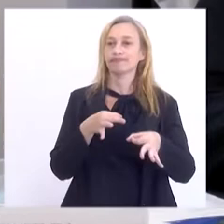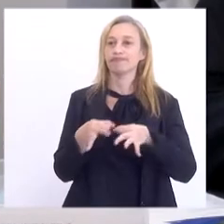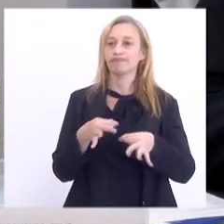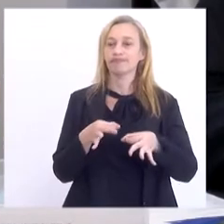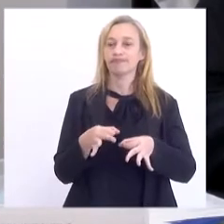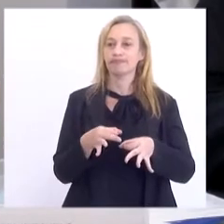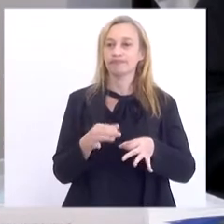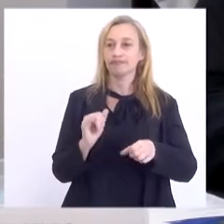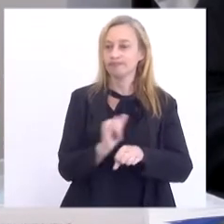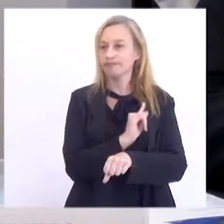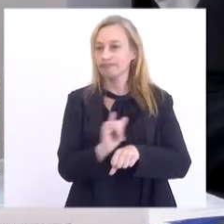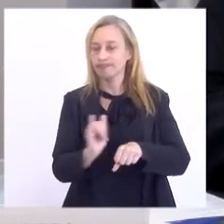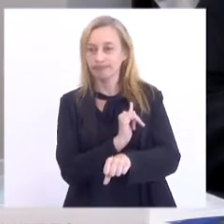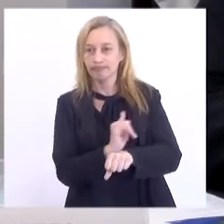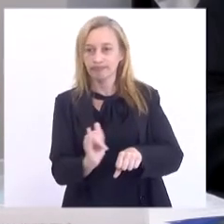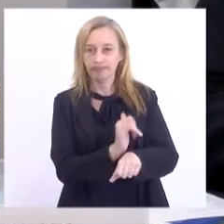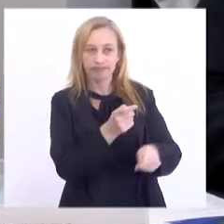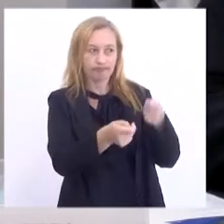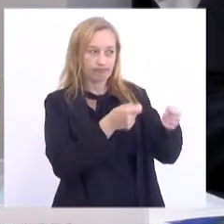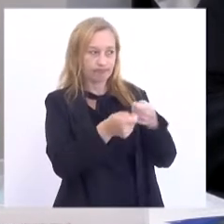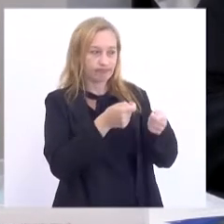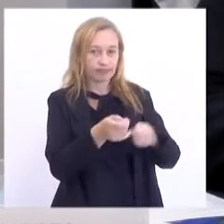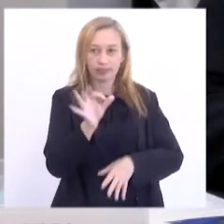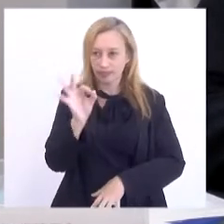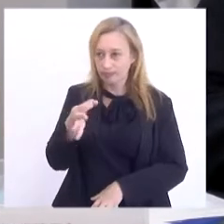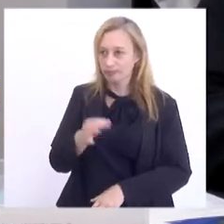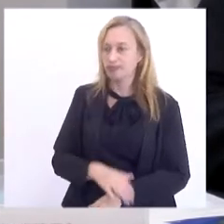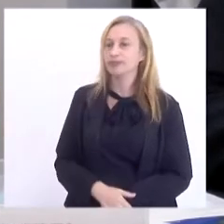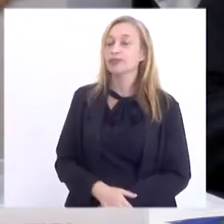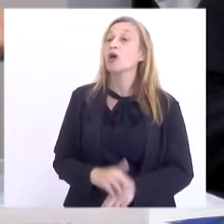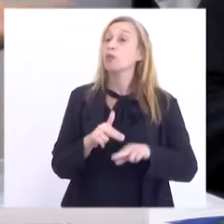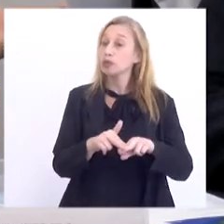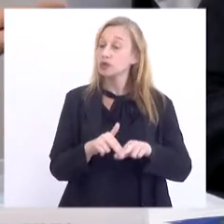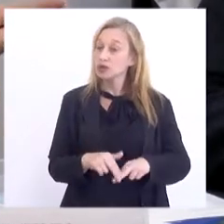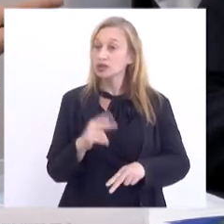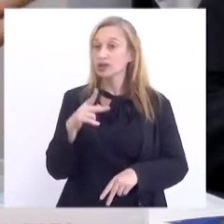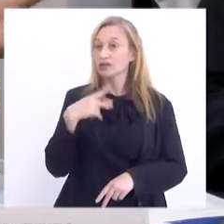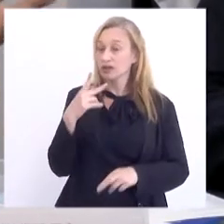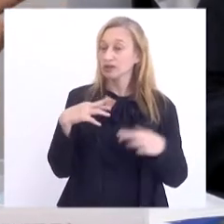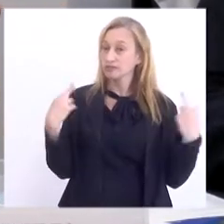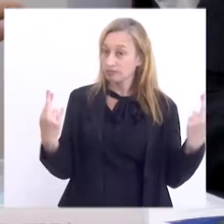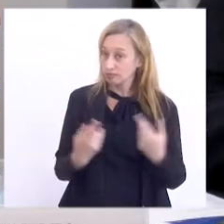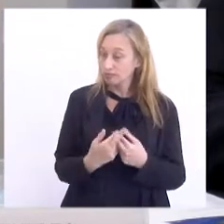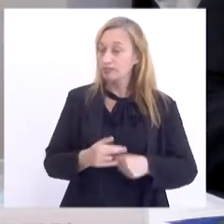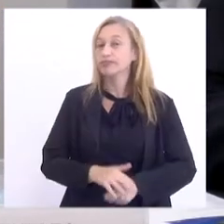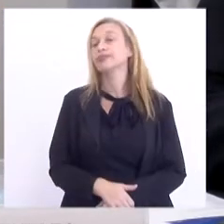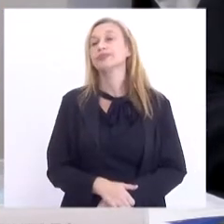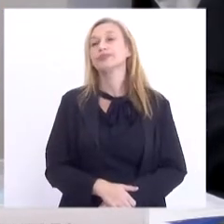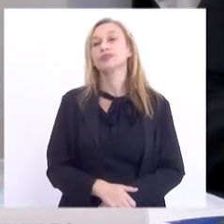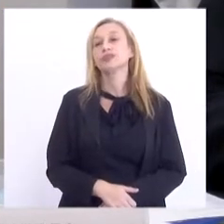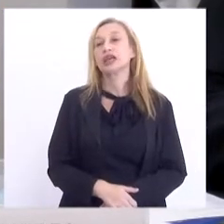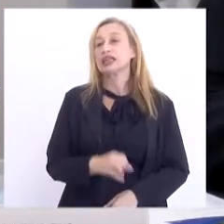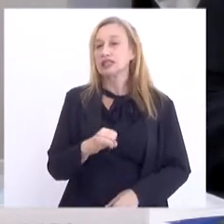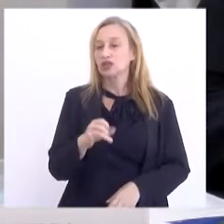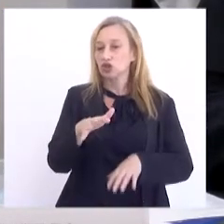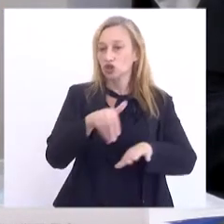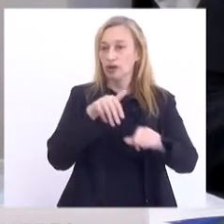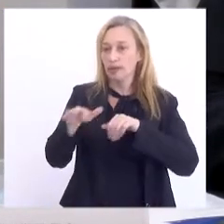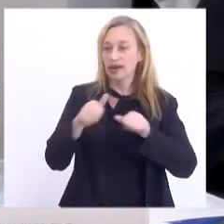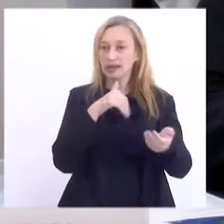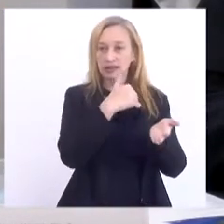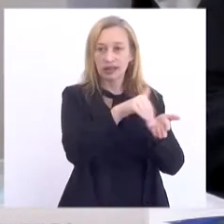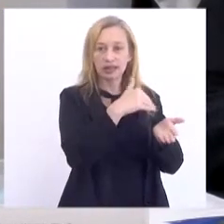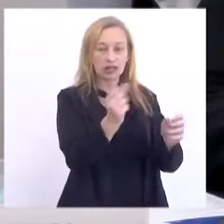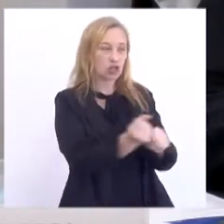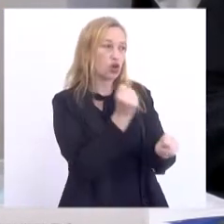comandar e controlar quer dizer Exatamente isso podia sentar fazendo essa reunião porque se eu chamar você aqui é